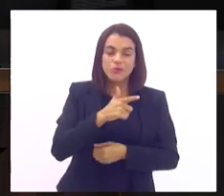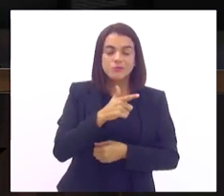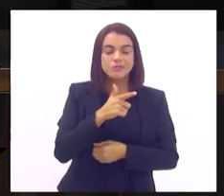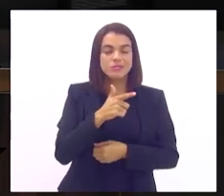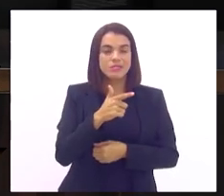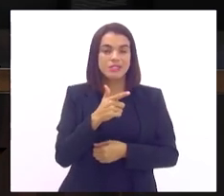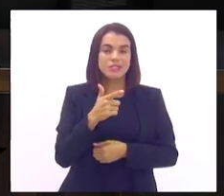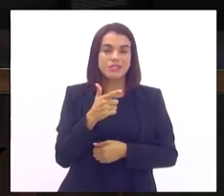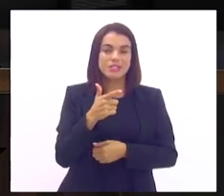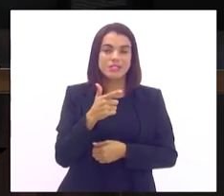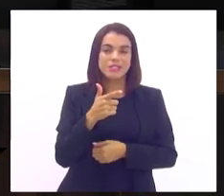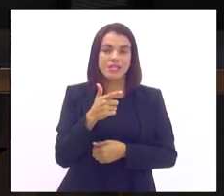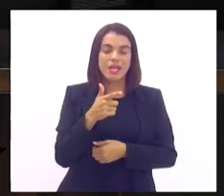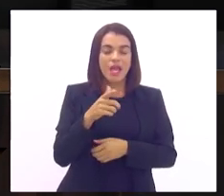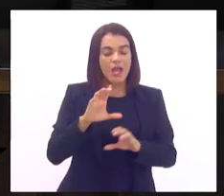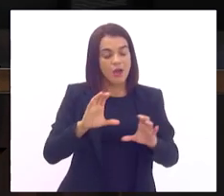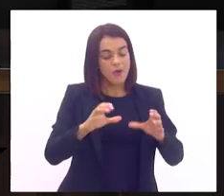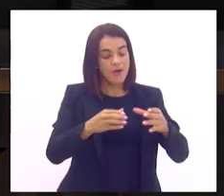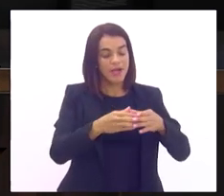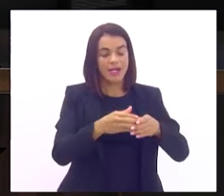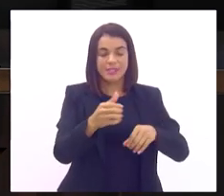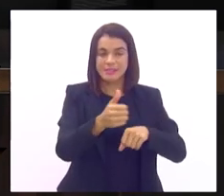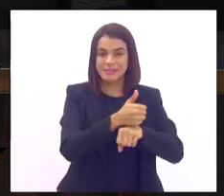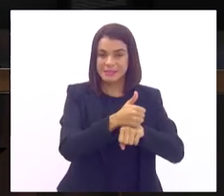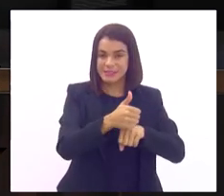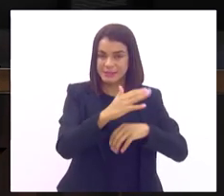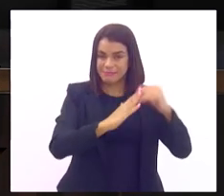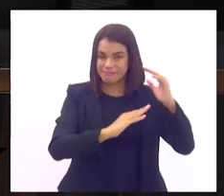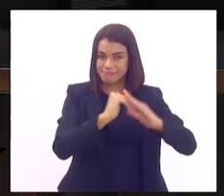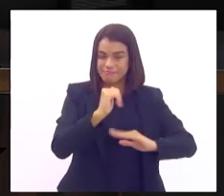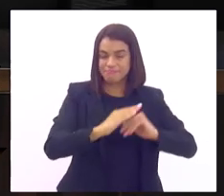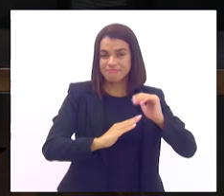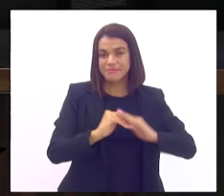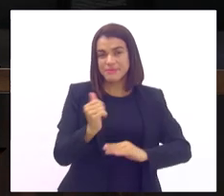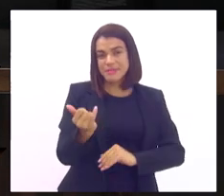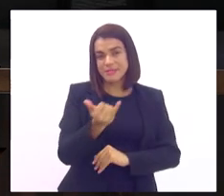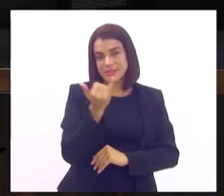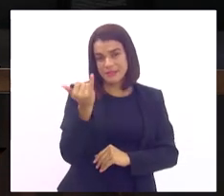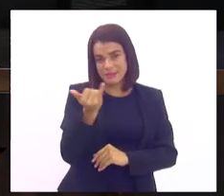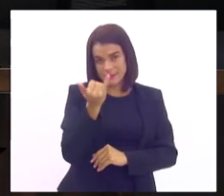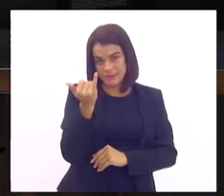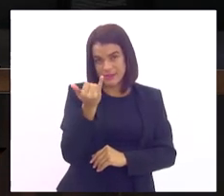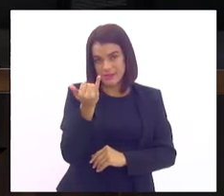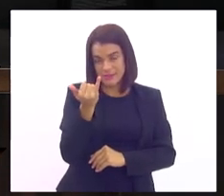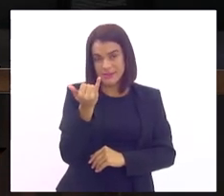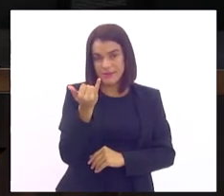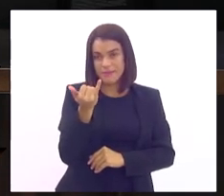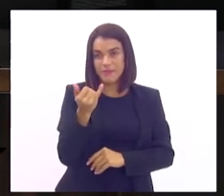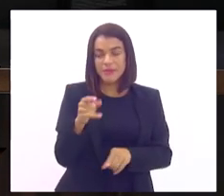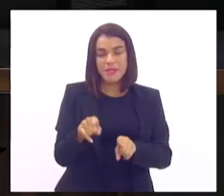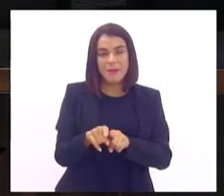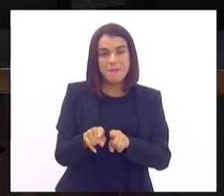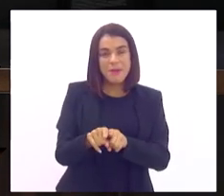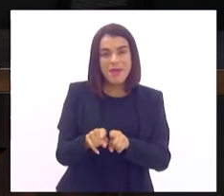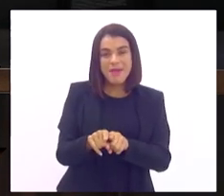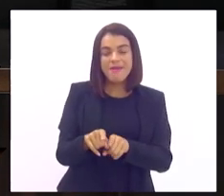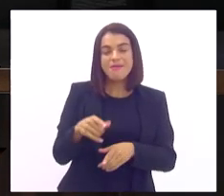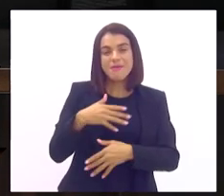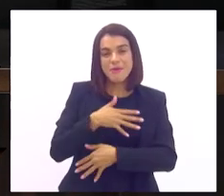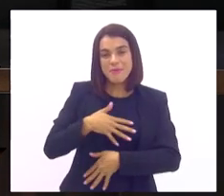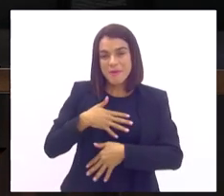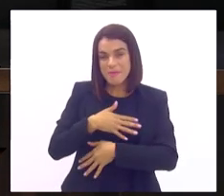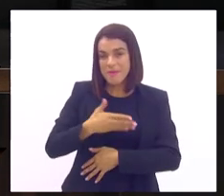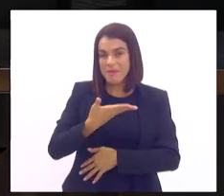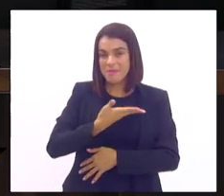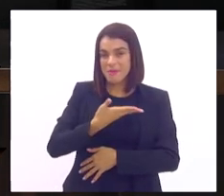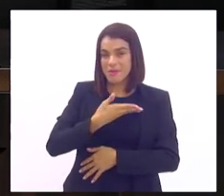justiça a uma classe tão, tão relevante, tão importante. Né. Cumprimento também o meu amigo Júlio, que eu vejo chegar